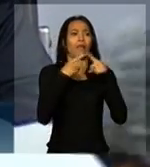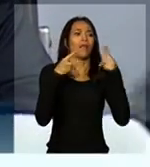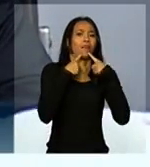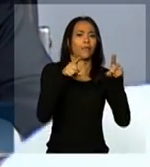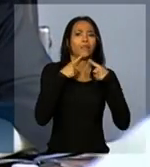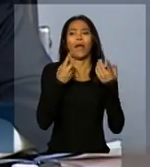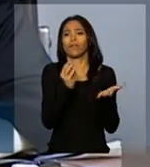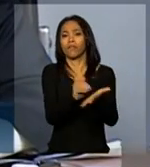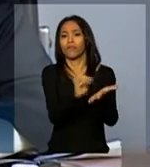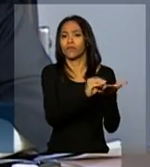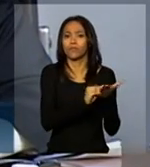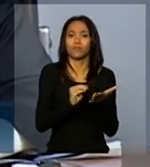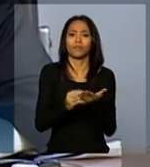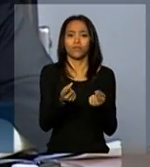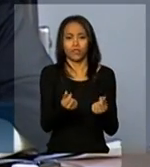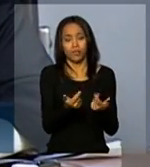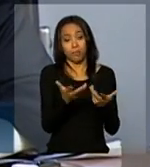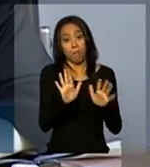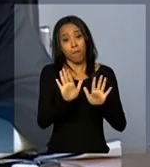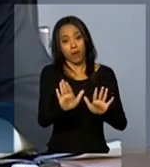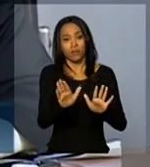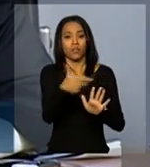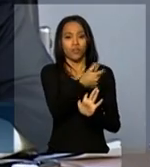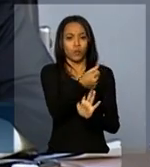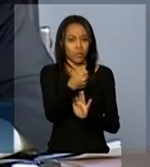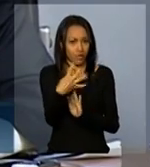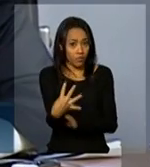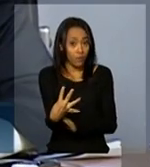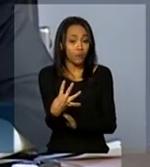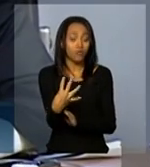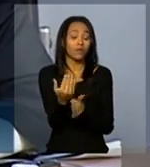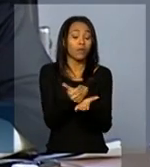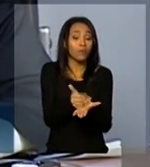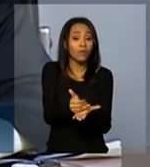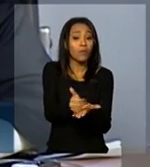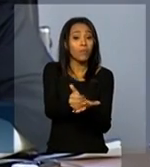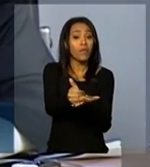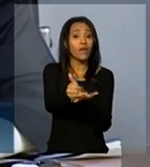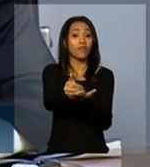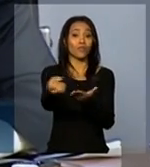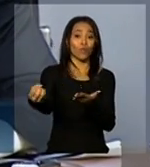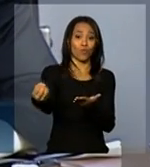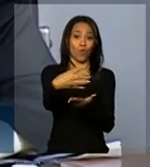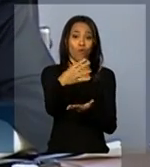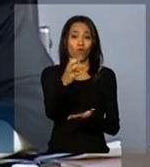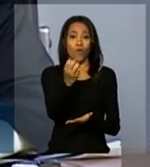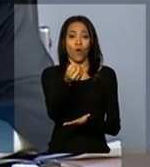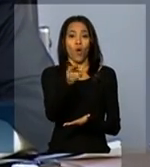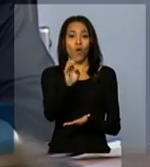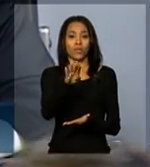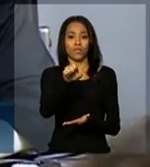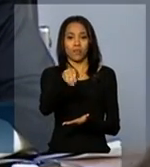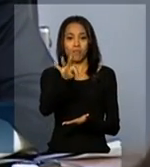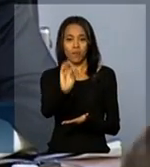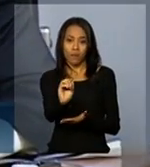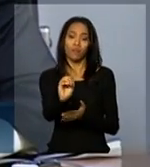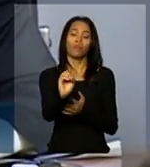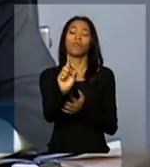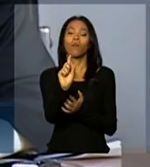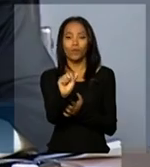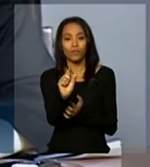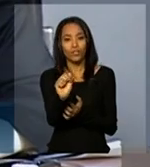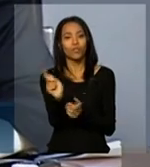faltando recursos e tal. Mas, em 2014, começa com um novo orçamento e com recursos suficientes